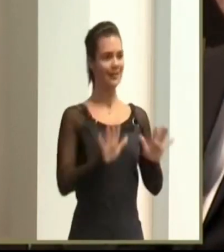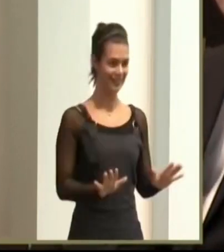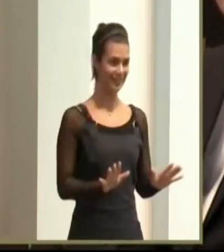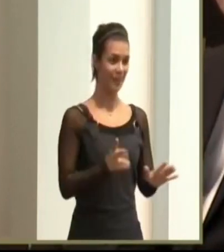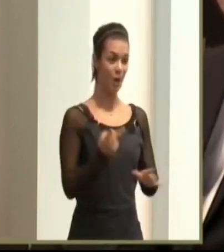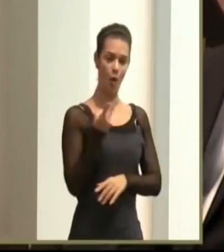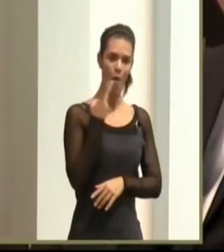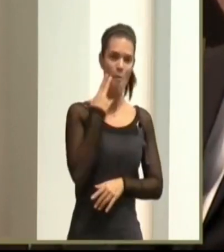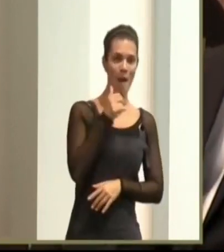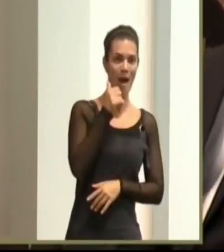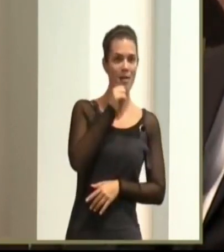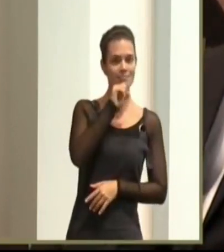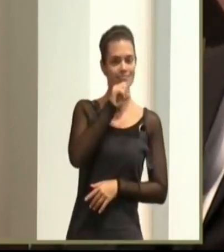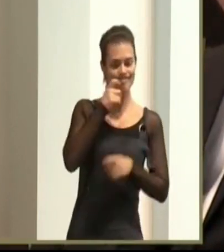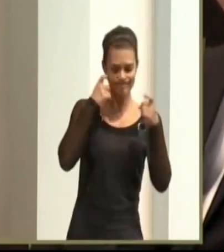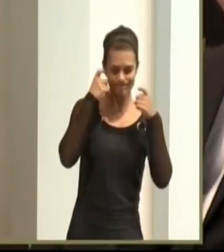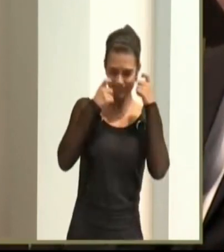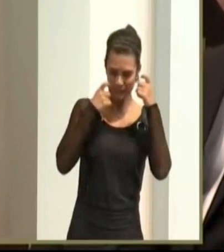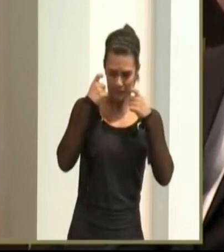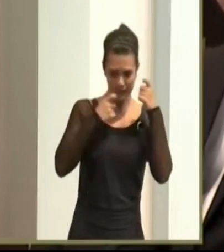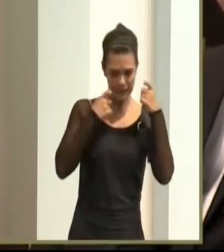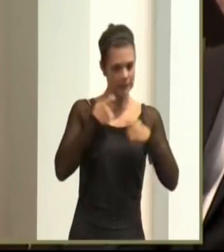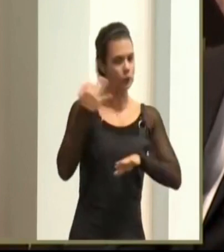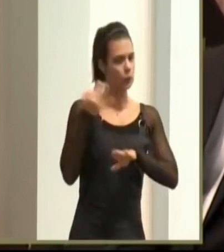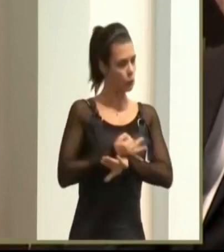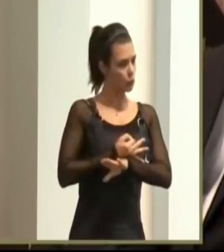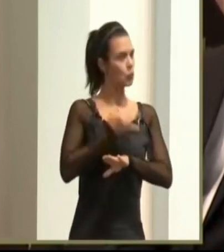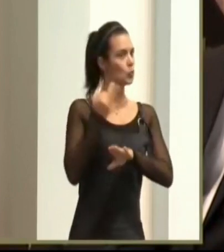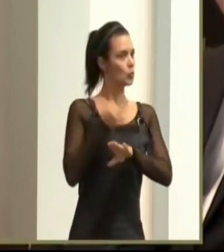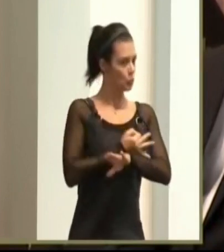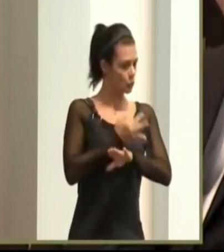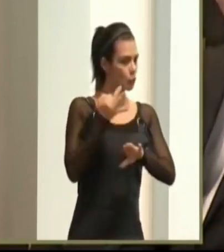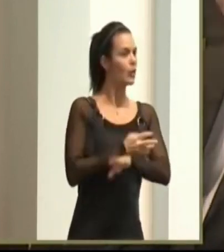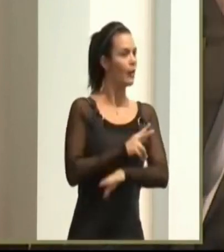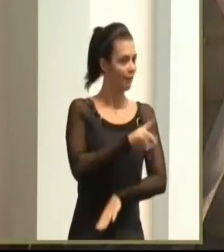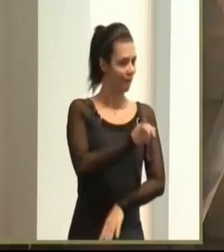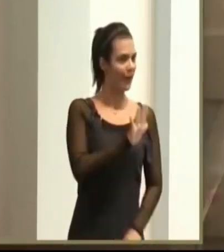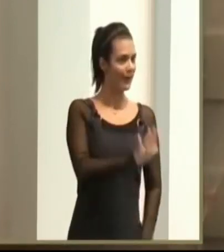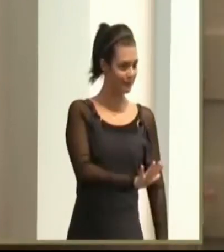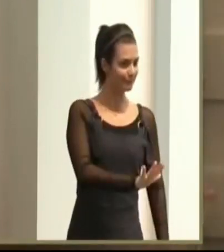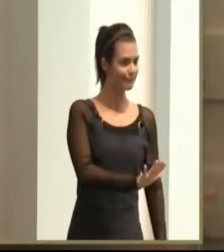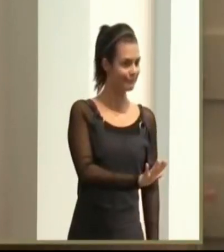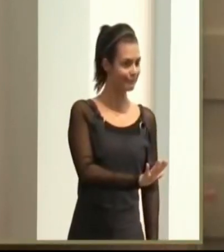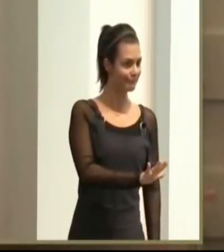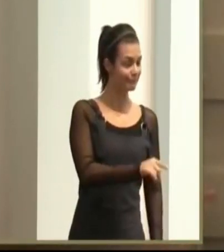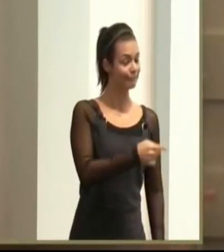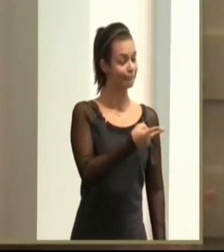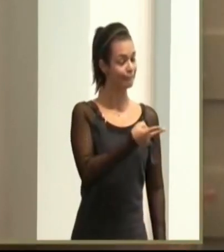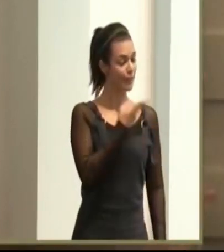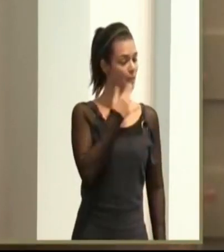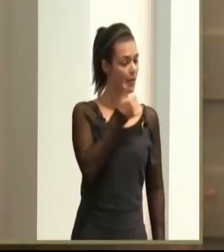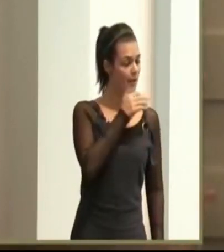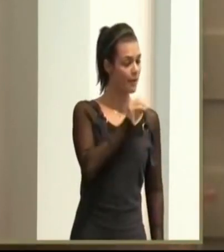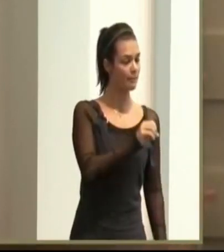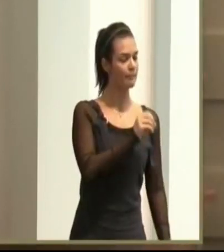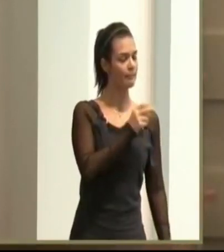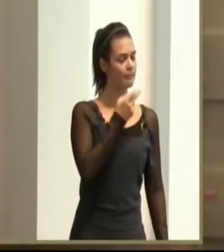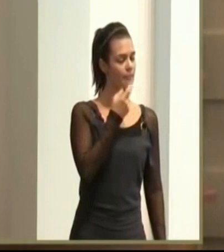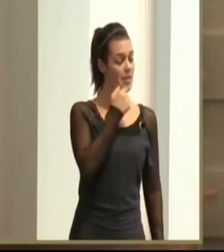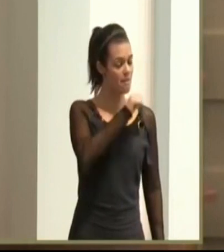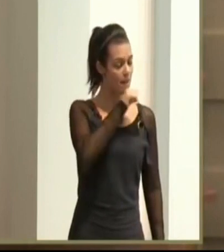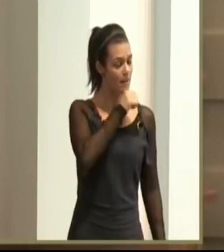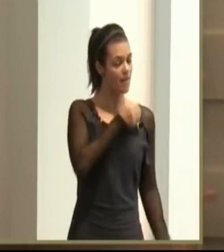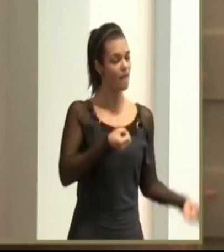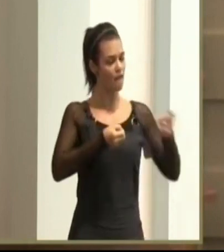perceber que teriam um duro caminho pela frente, e fogem então para o Egito e retornam, e começam a perceber